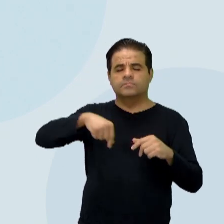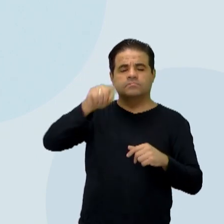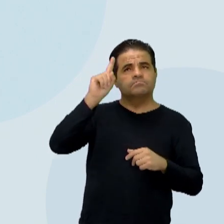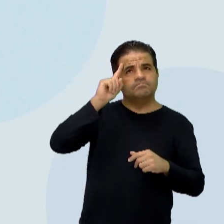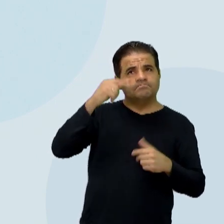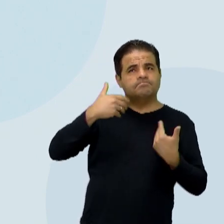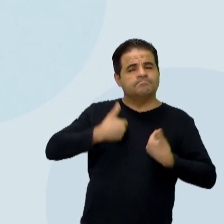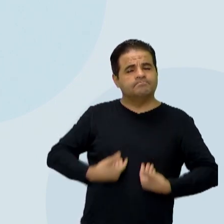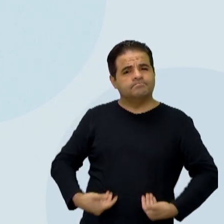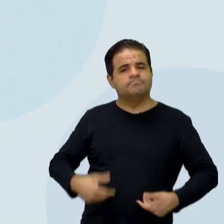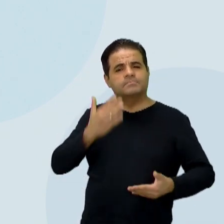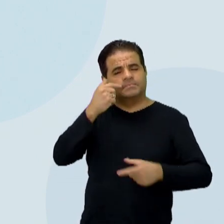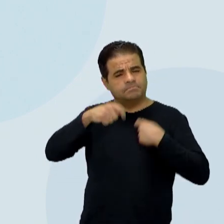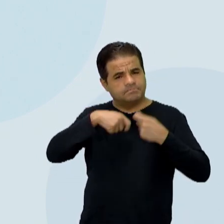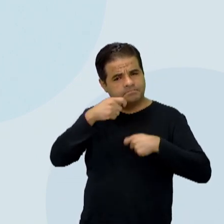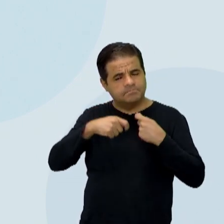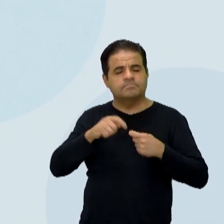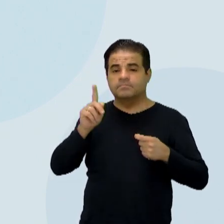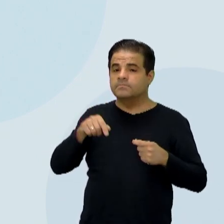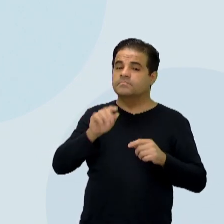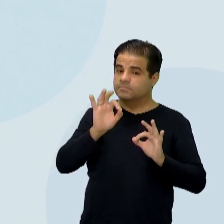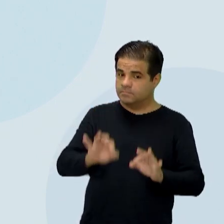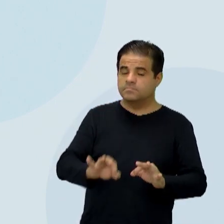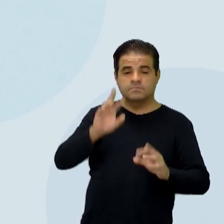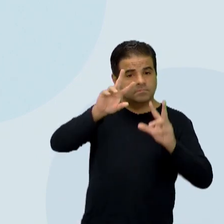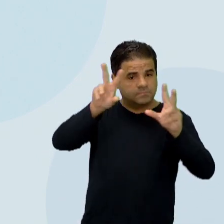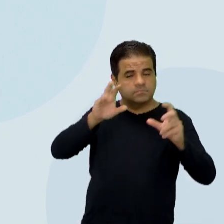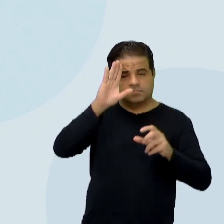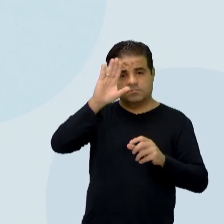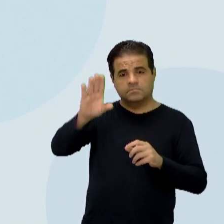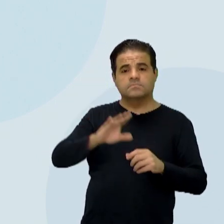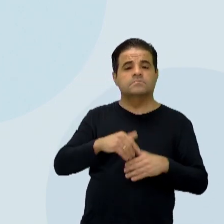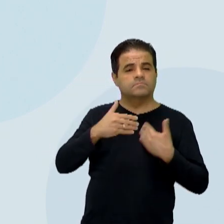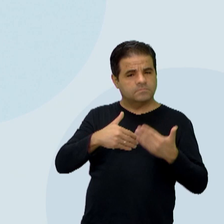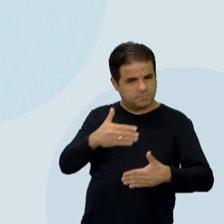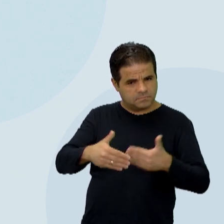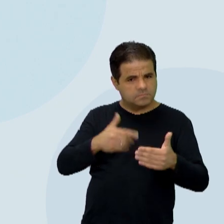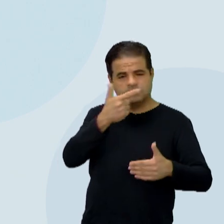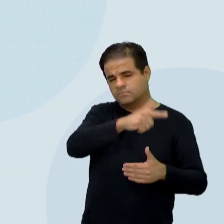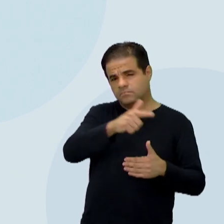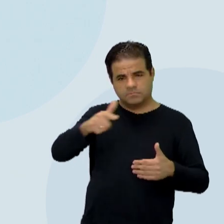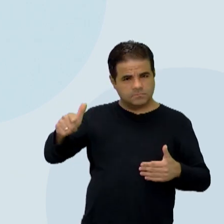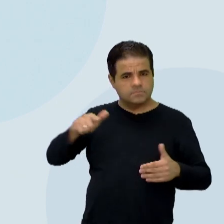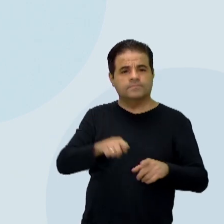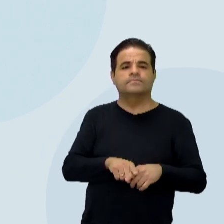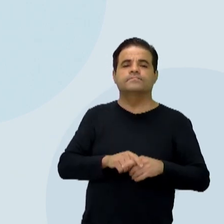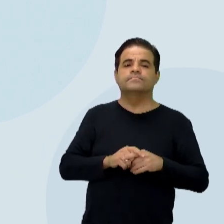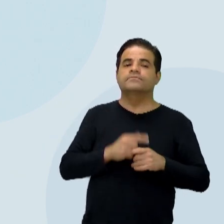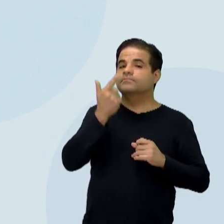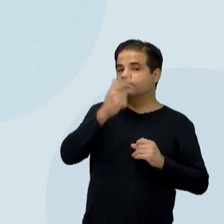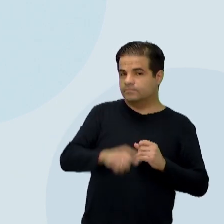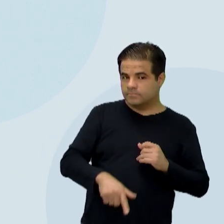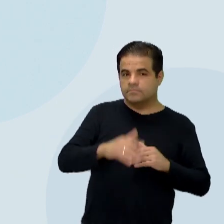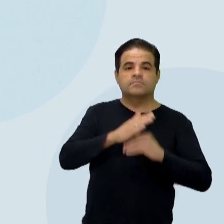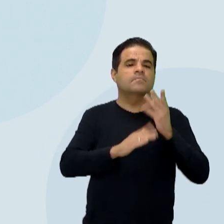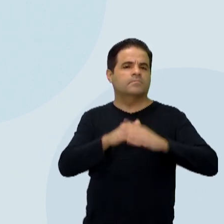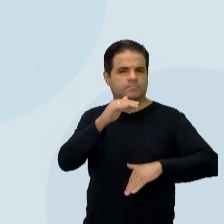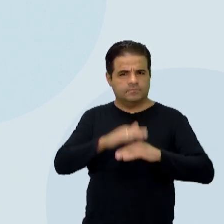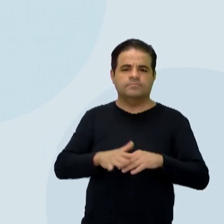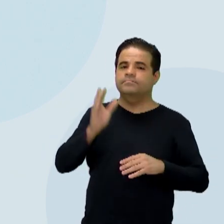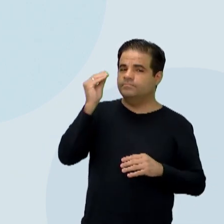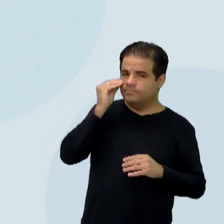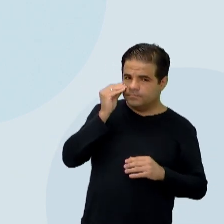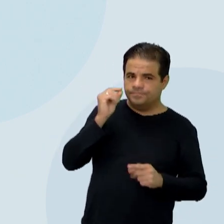dieta. Então, é isso que é o assunto principal. Os secundários são os demais. A outra questão, a habilidade